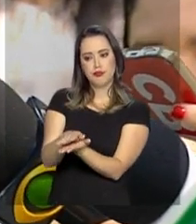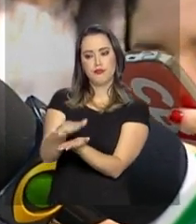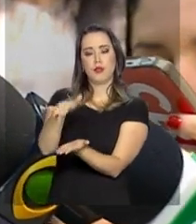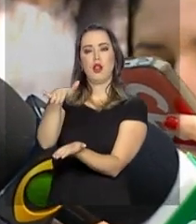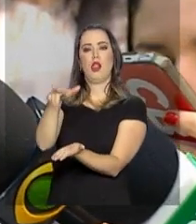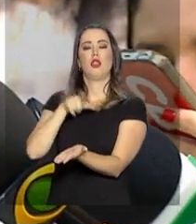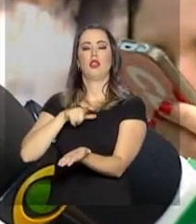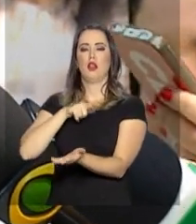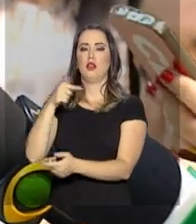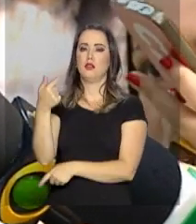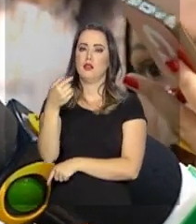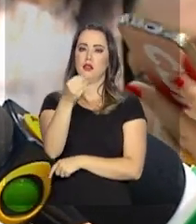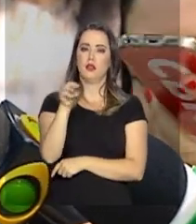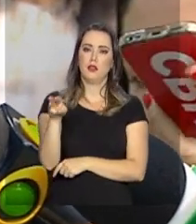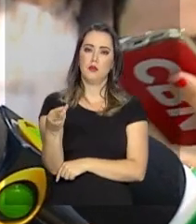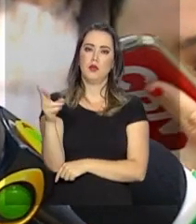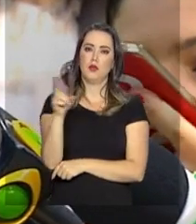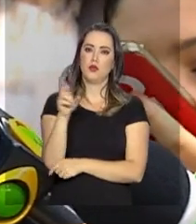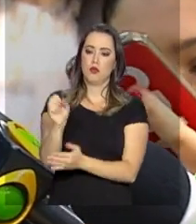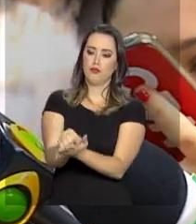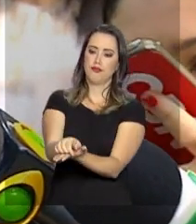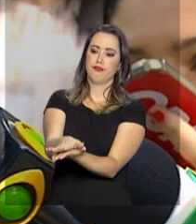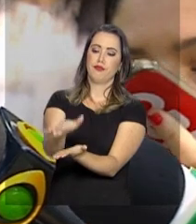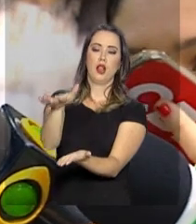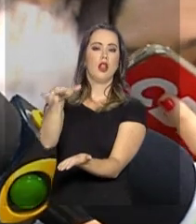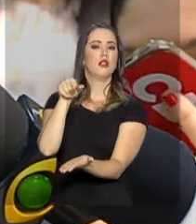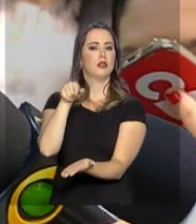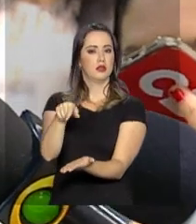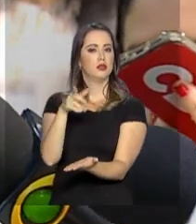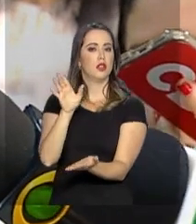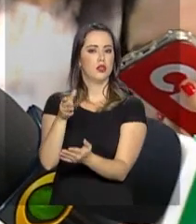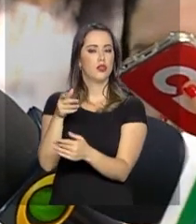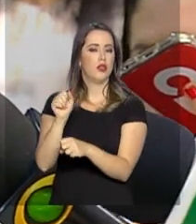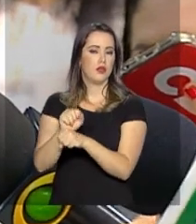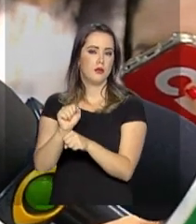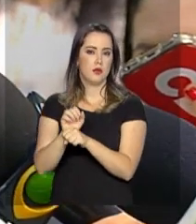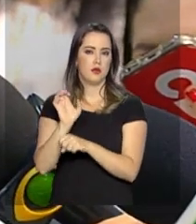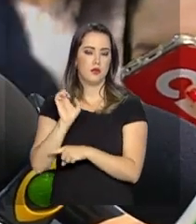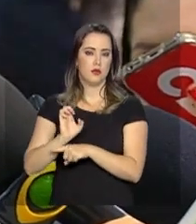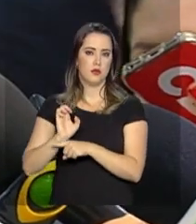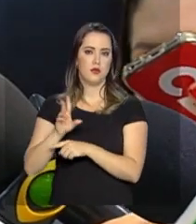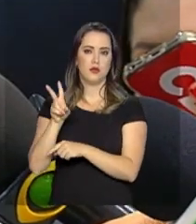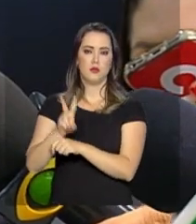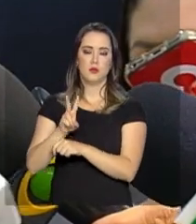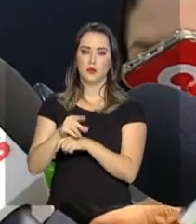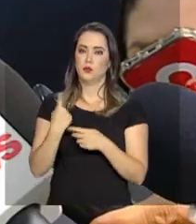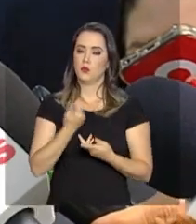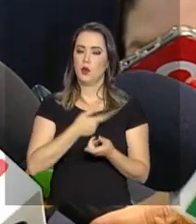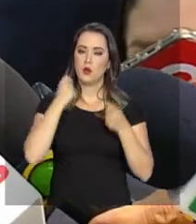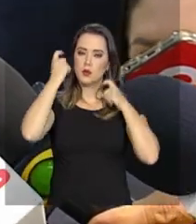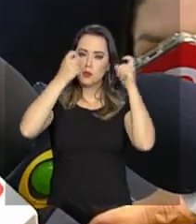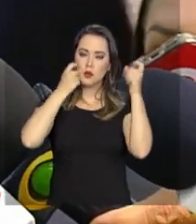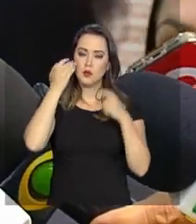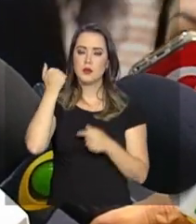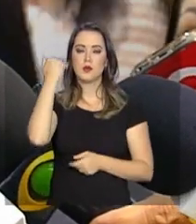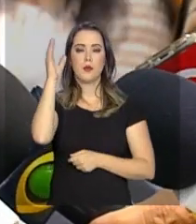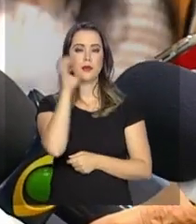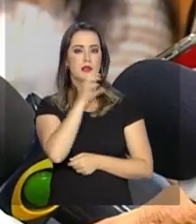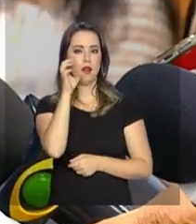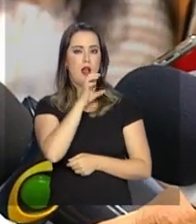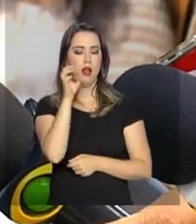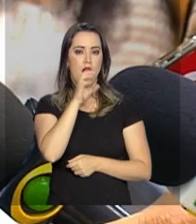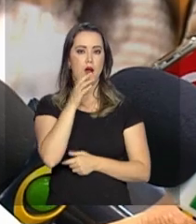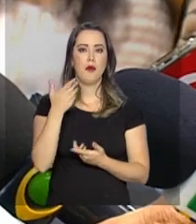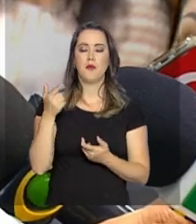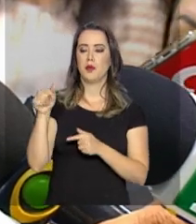saúde, 70 milhões à disposição do Estado, está no cofre do Estado, exatamente fazer isso. A nossa preocupação é agilizar a